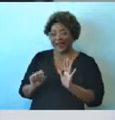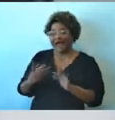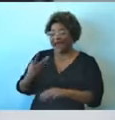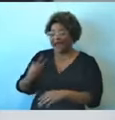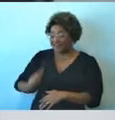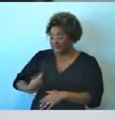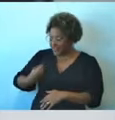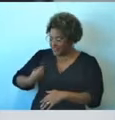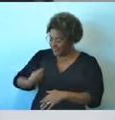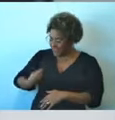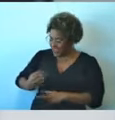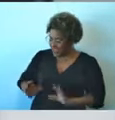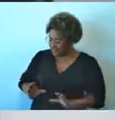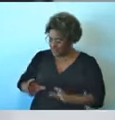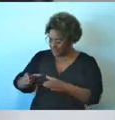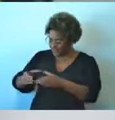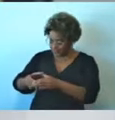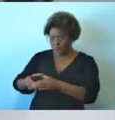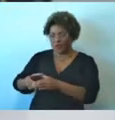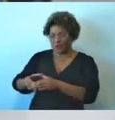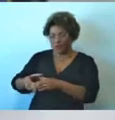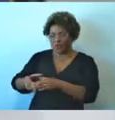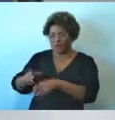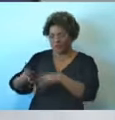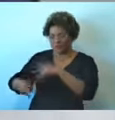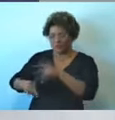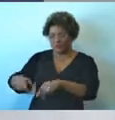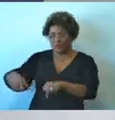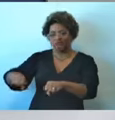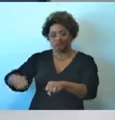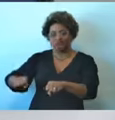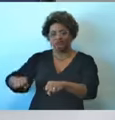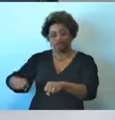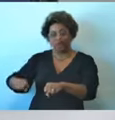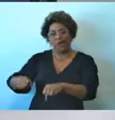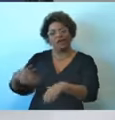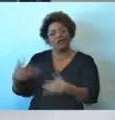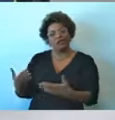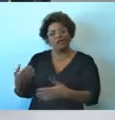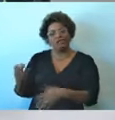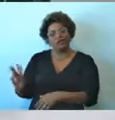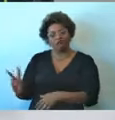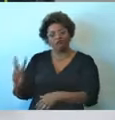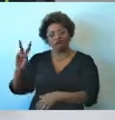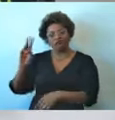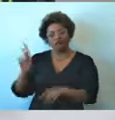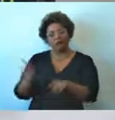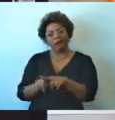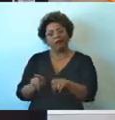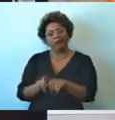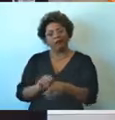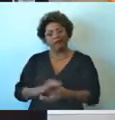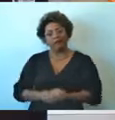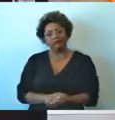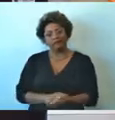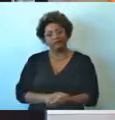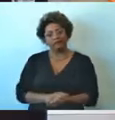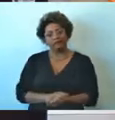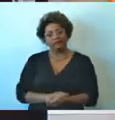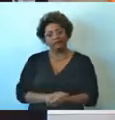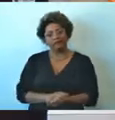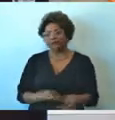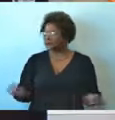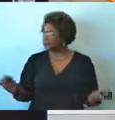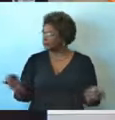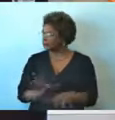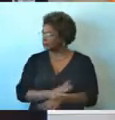incluso também nesse estudo que está sendo levantado. E é isso. Eu termino minha fala aqui. Vereador, eu queria só